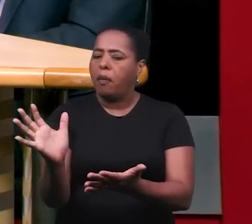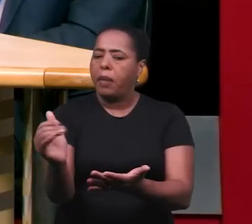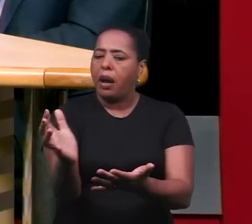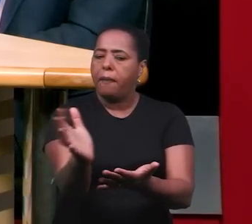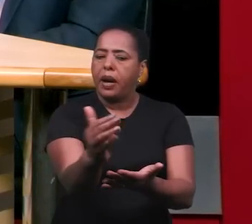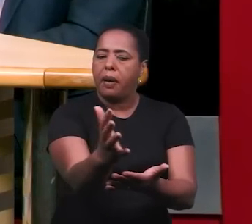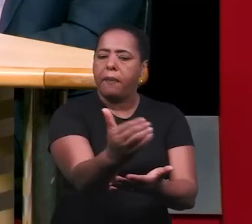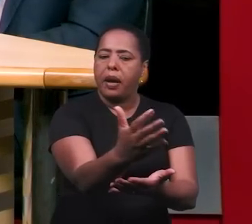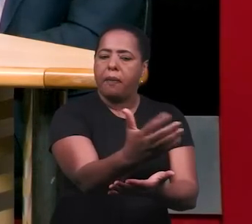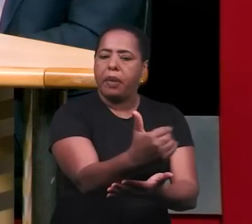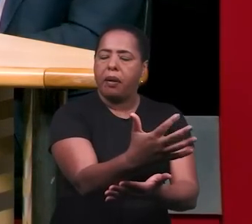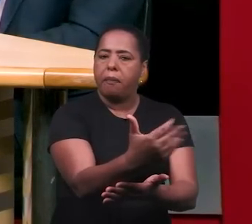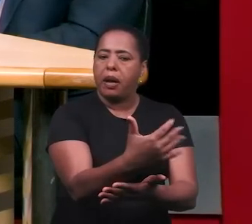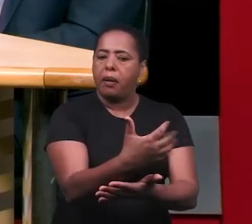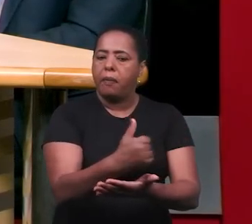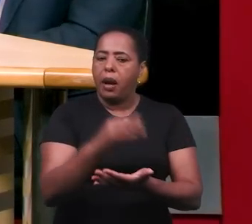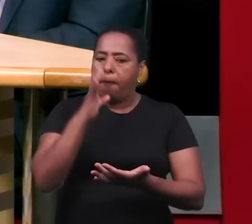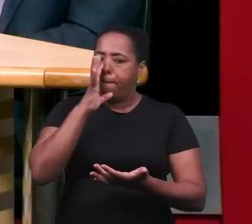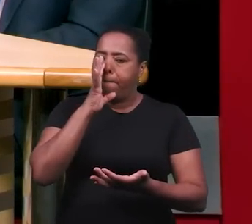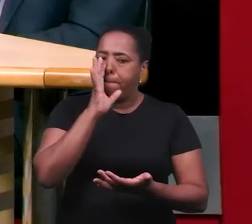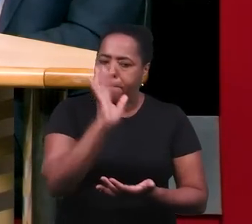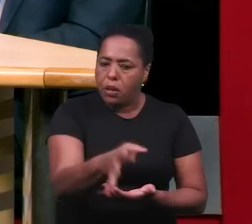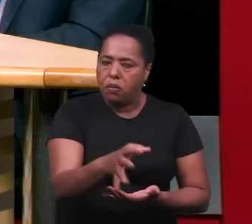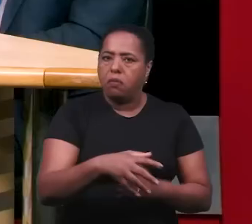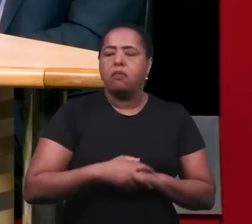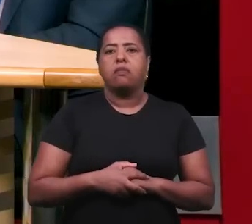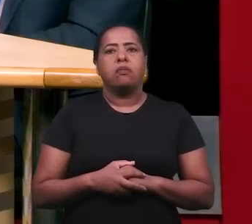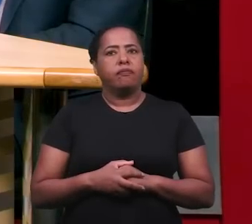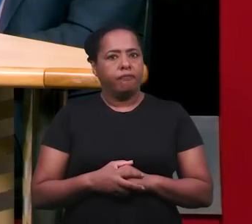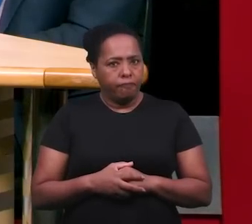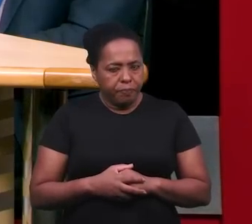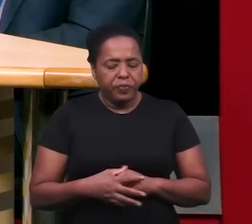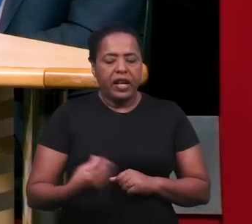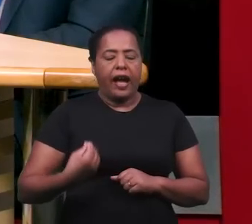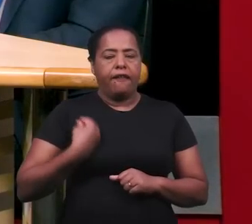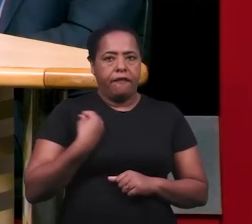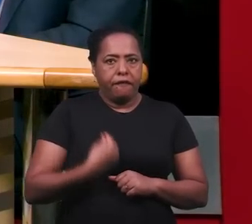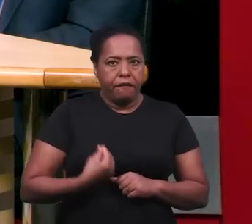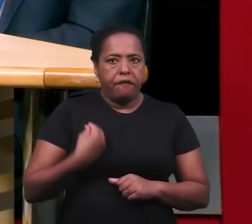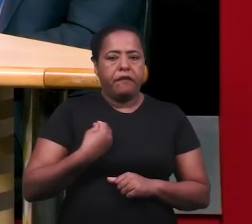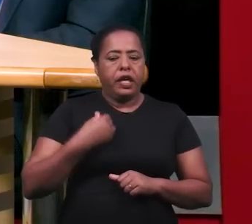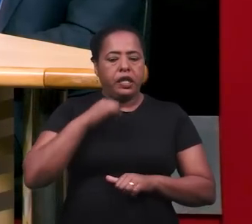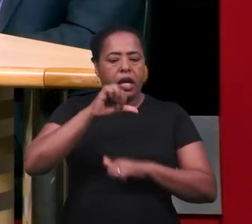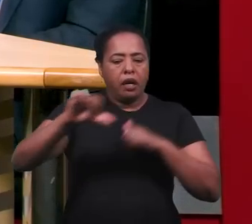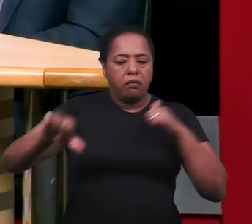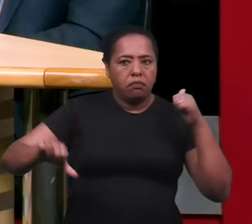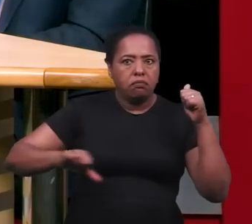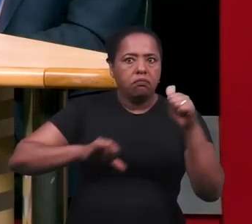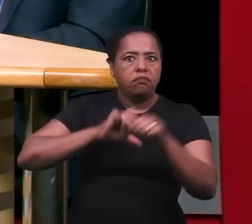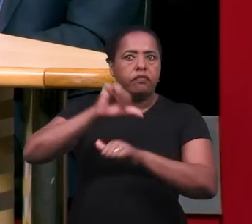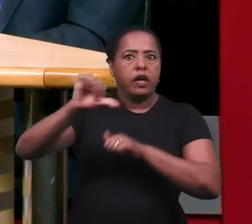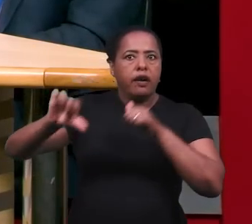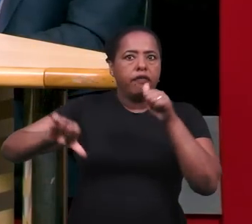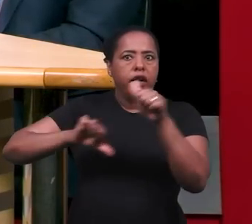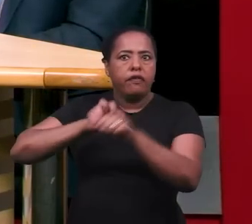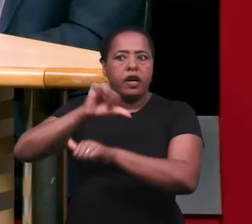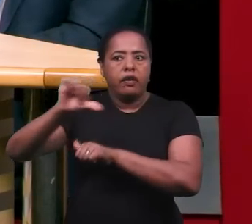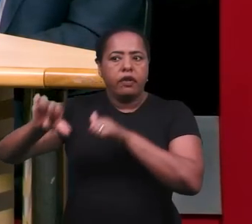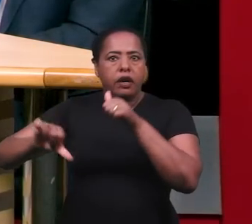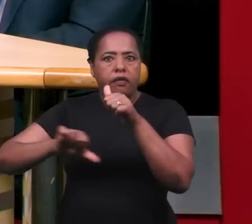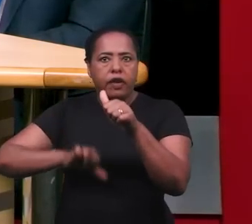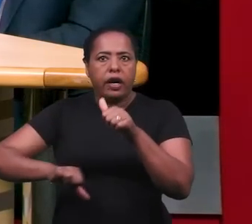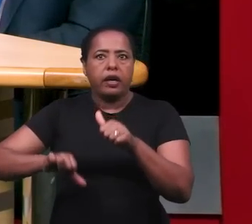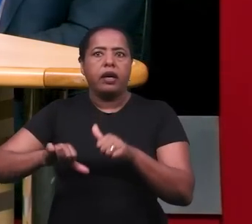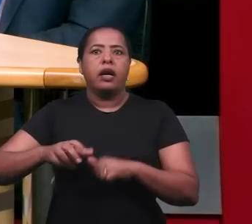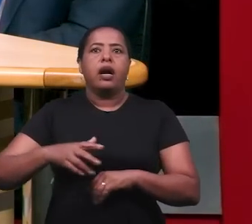de colher a pedra que jogou. A vida roda. E a vida gira. E